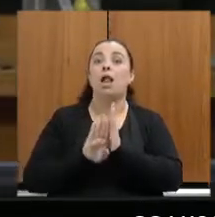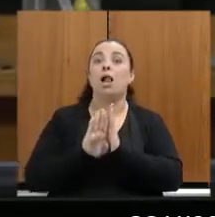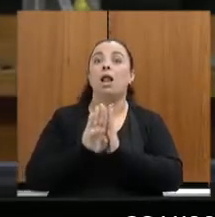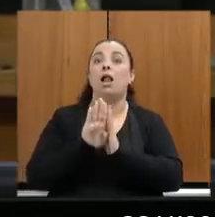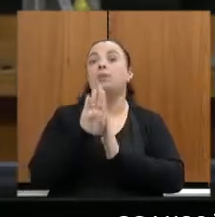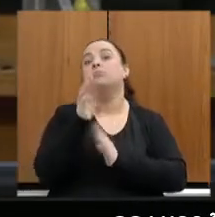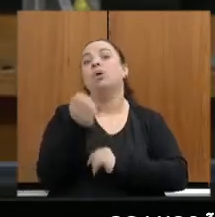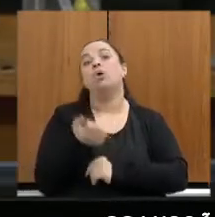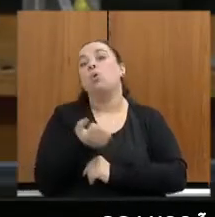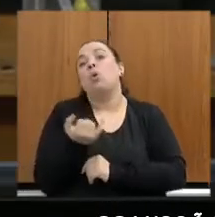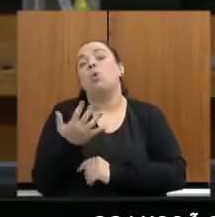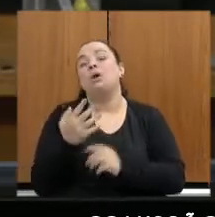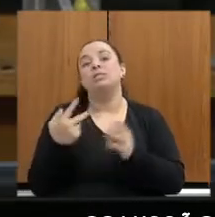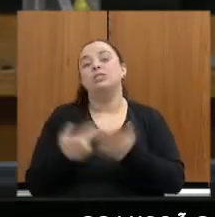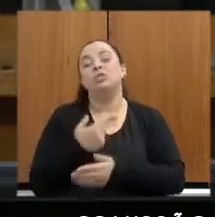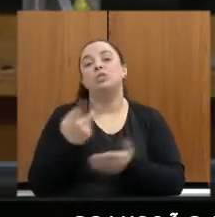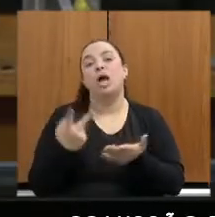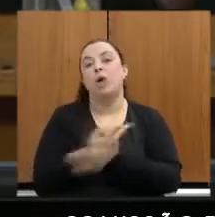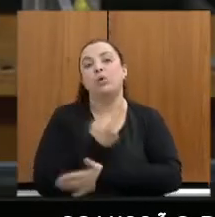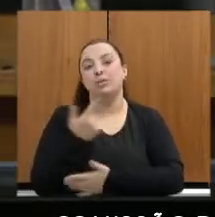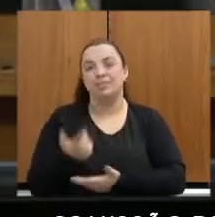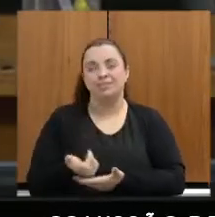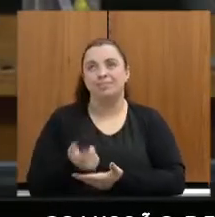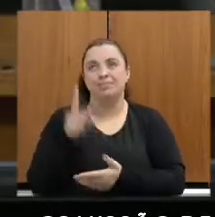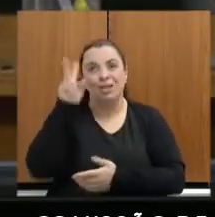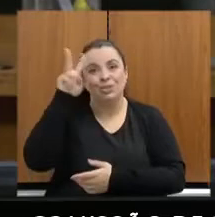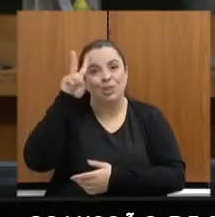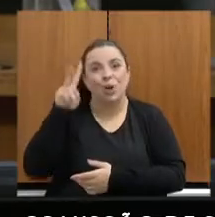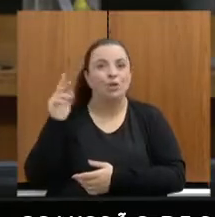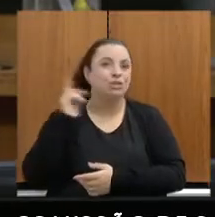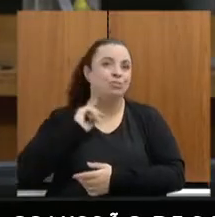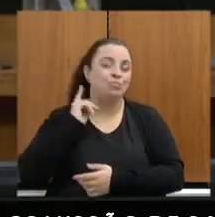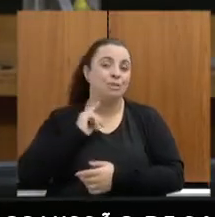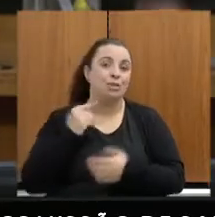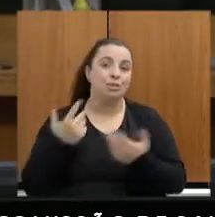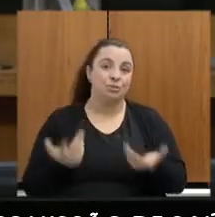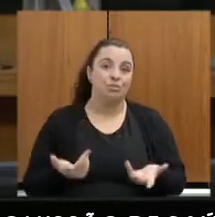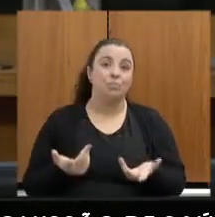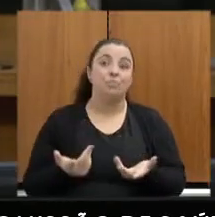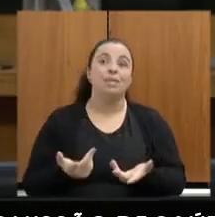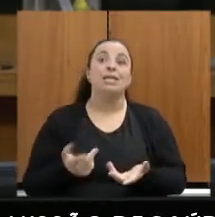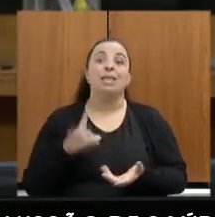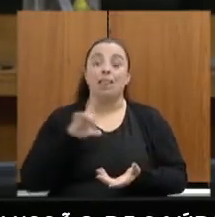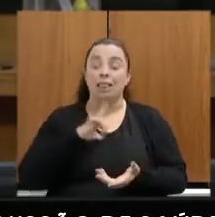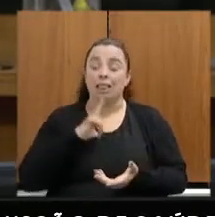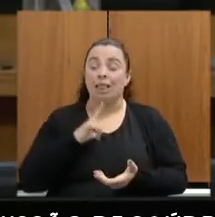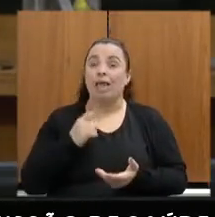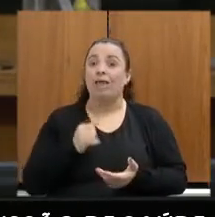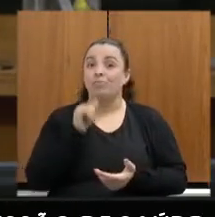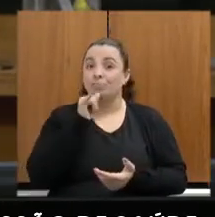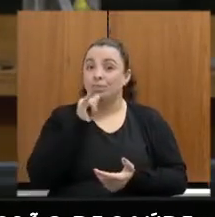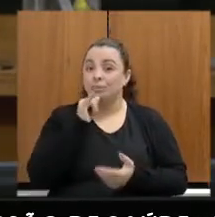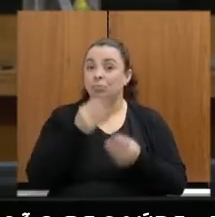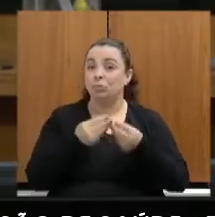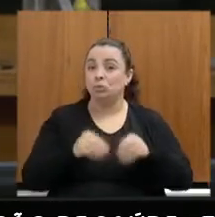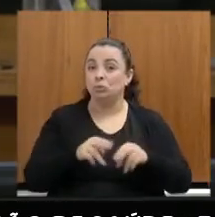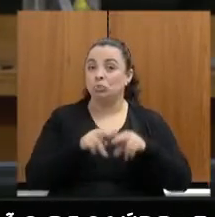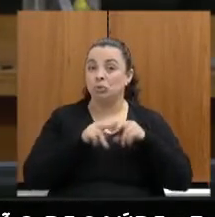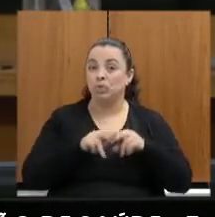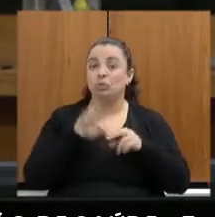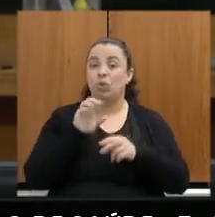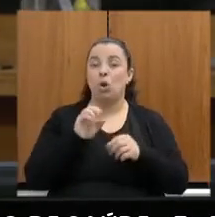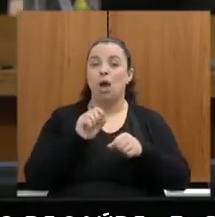é mesmo com janeiro e fevereiro muito comprometido pela omicron né vamos lembrar que janeiro fevereiro as cirurgias foram praticamente